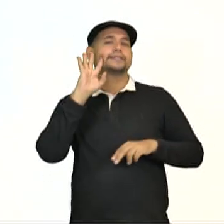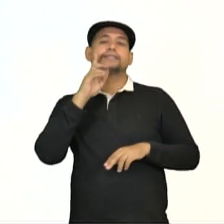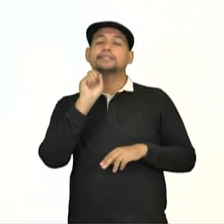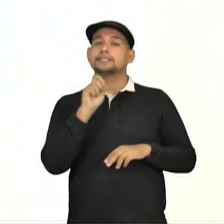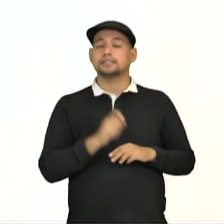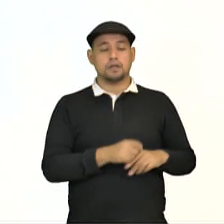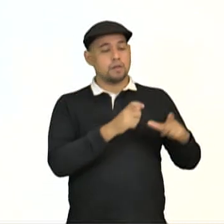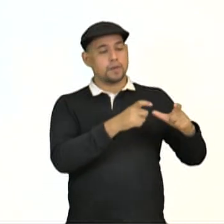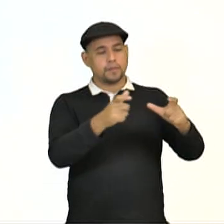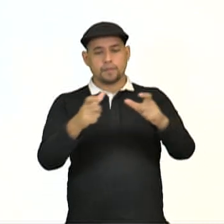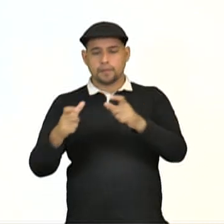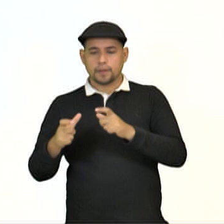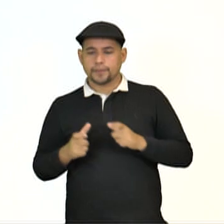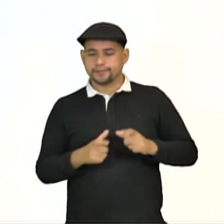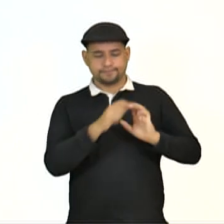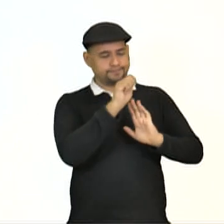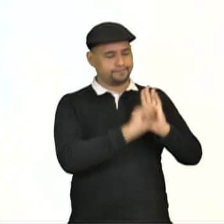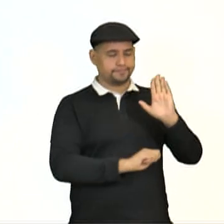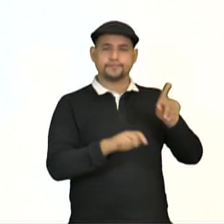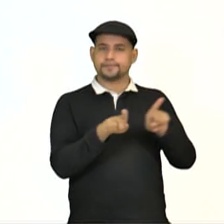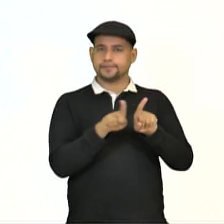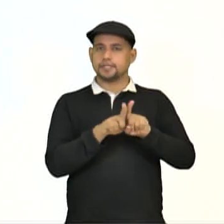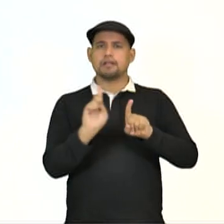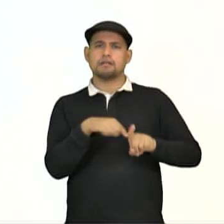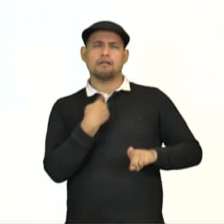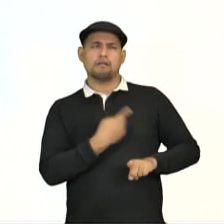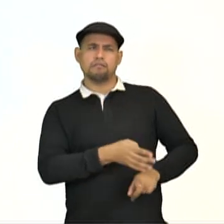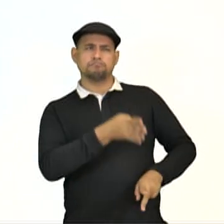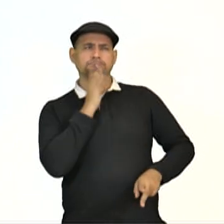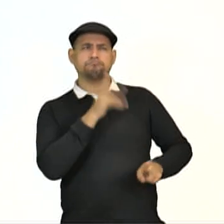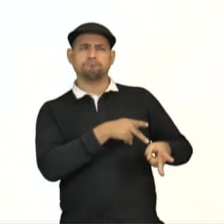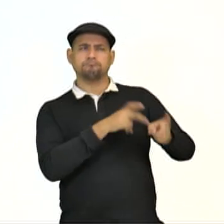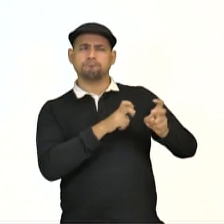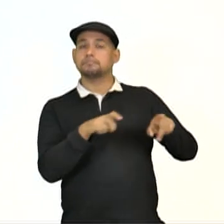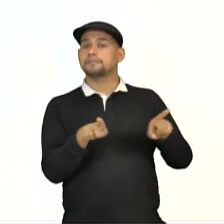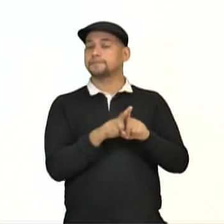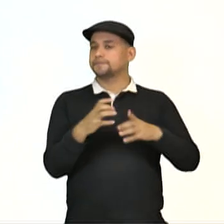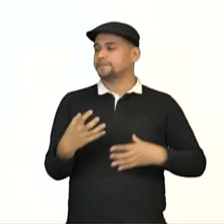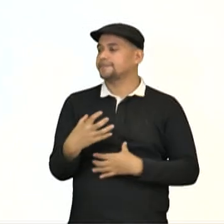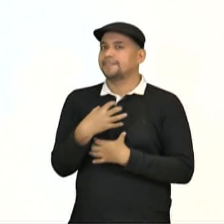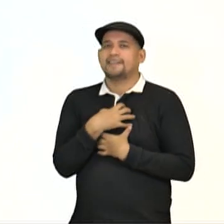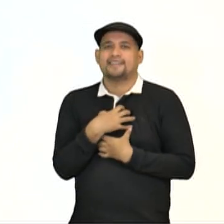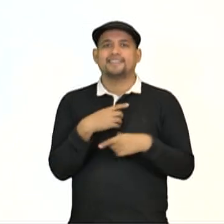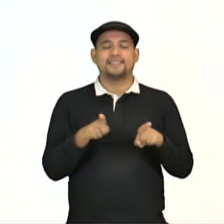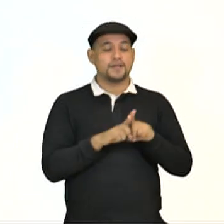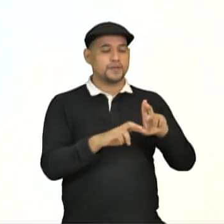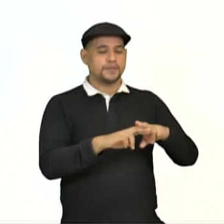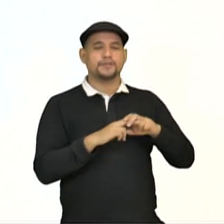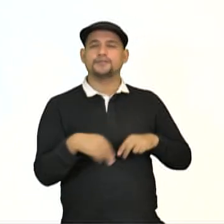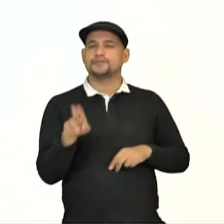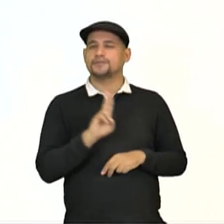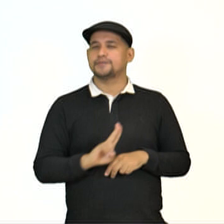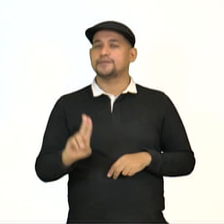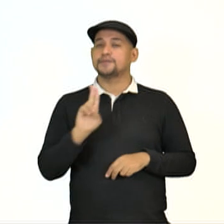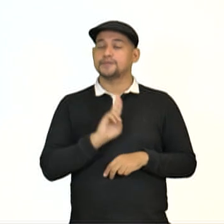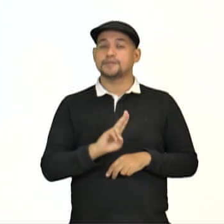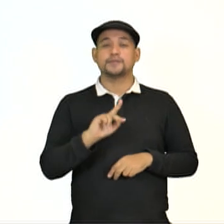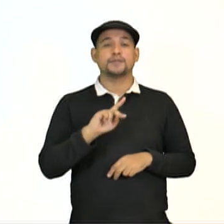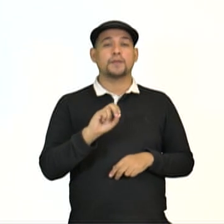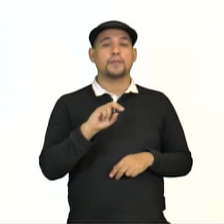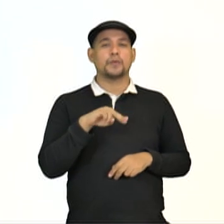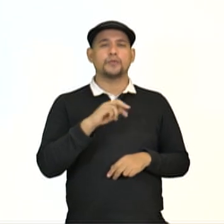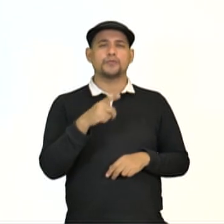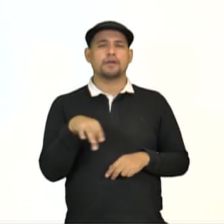entre partes e elementos do texto e reconhecer o efeito de sentido decorrente do uso da